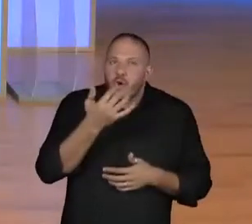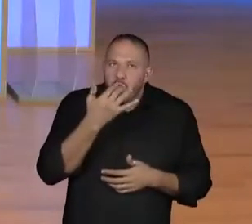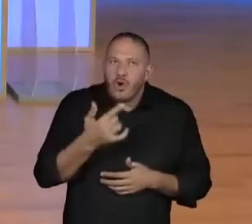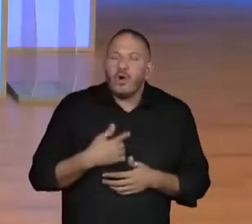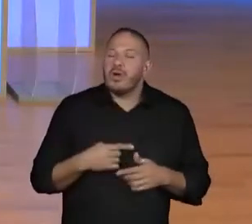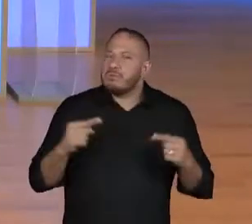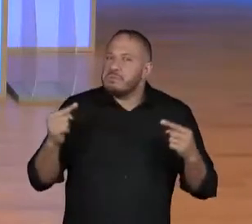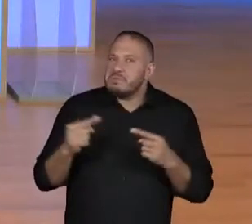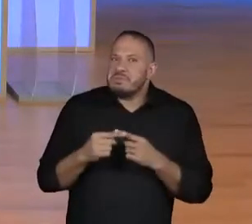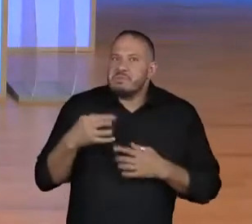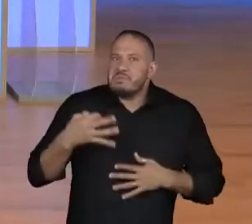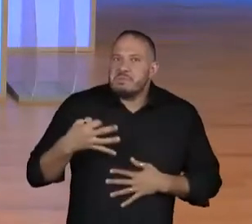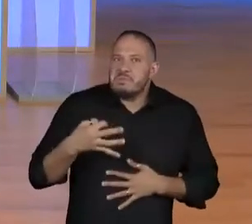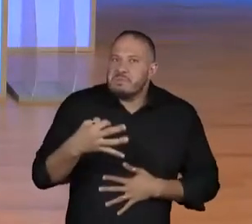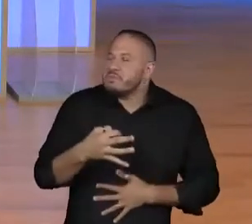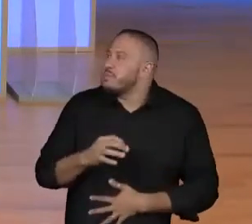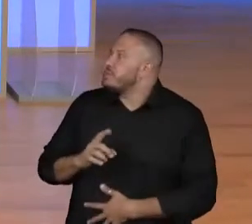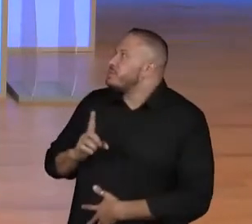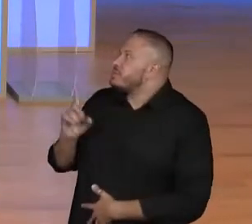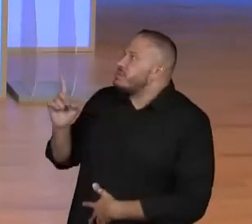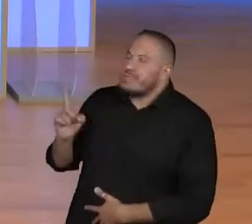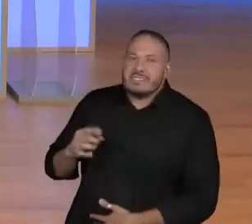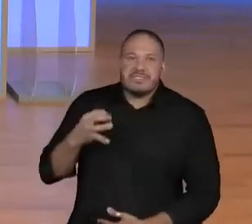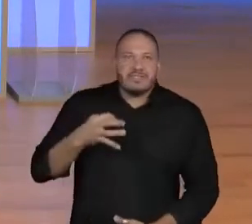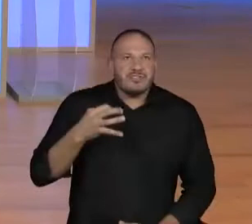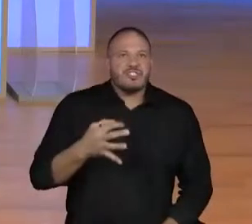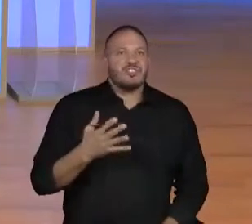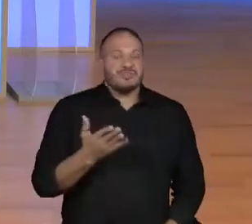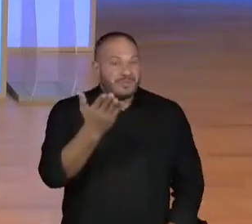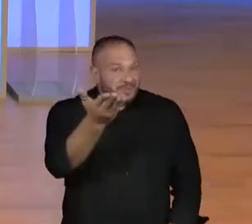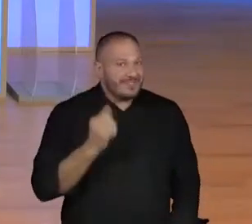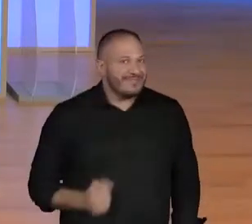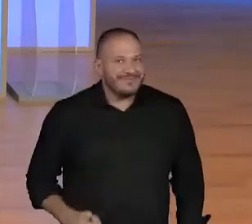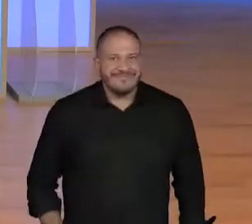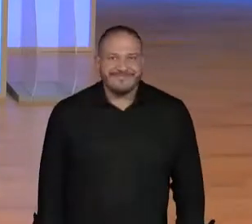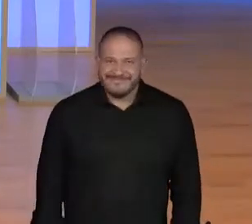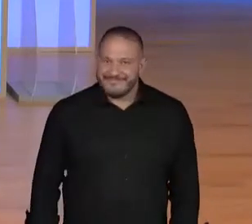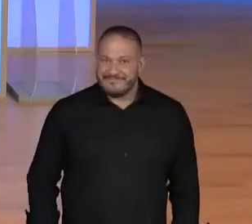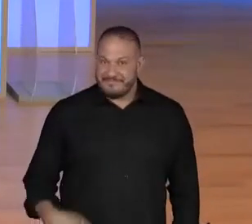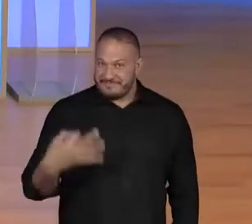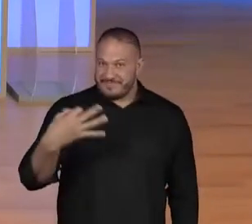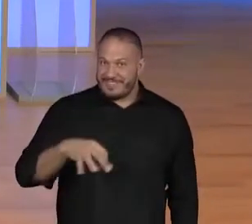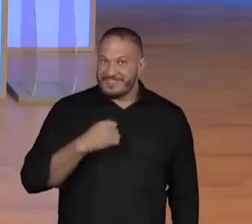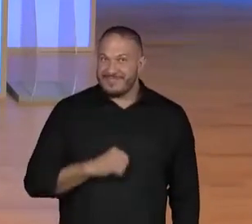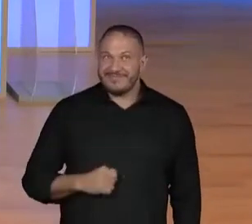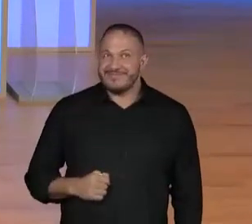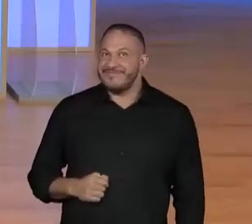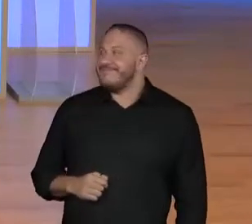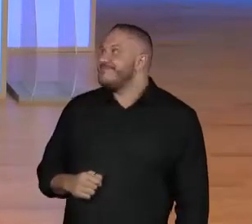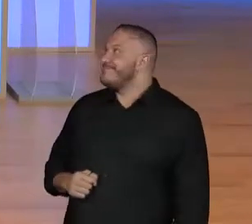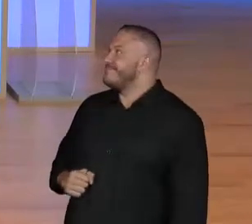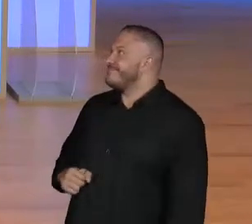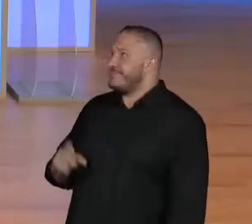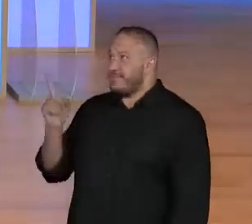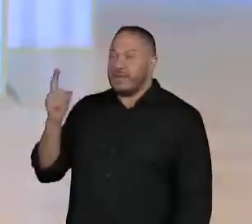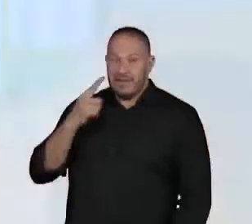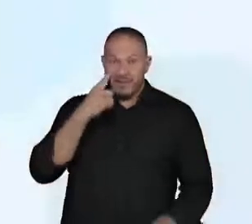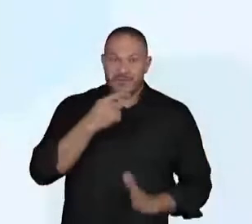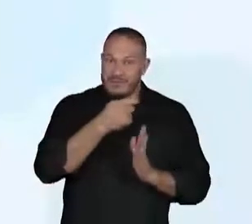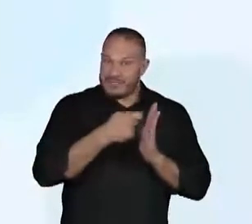ó, tudo isso daqui para vocês, certo? Então, vamos dar uma olhadinha aqui no texto,